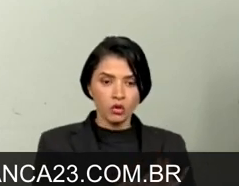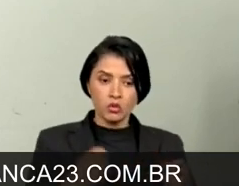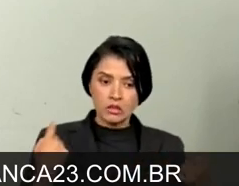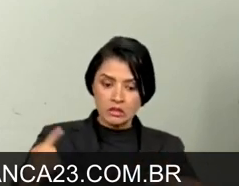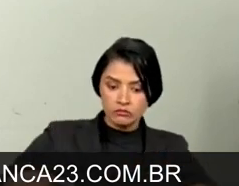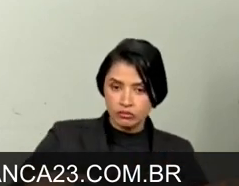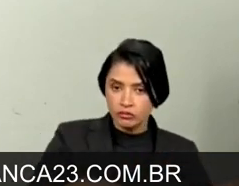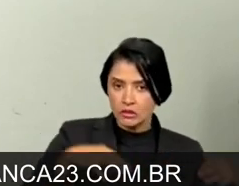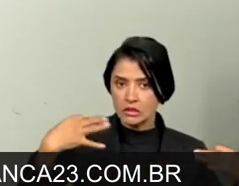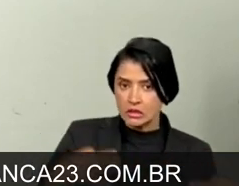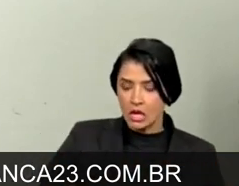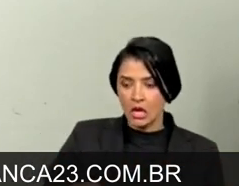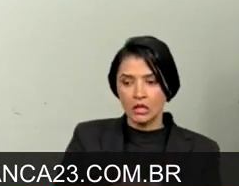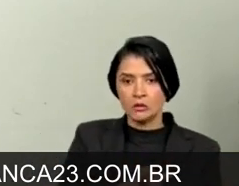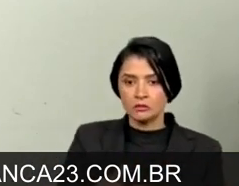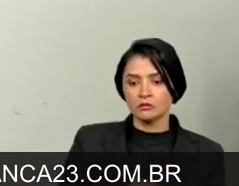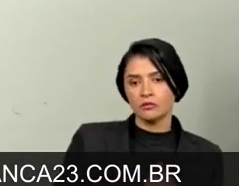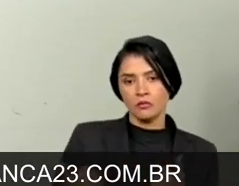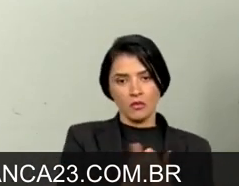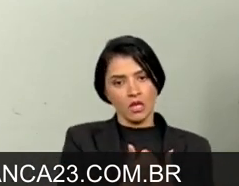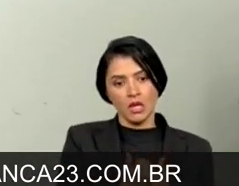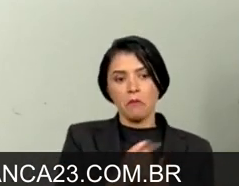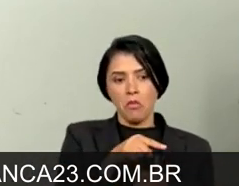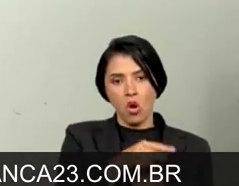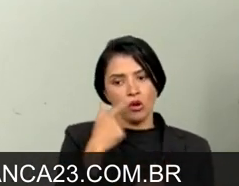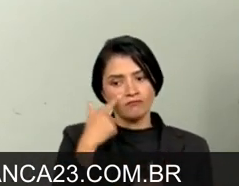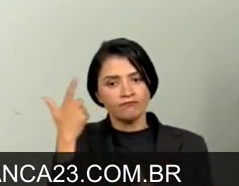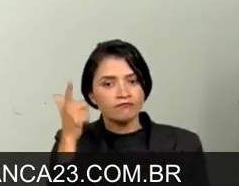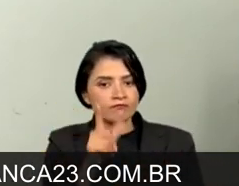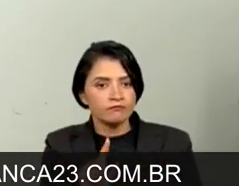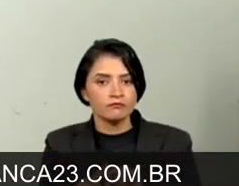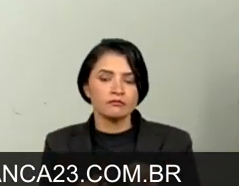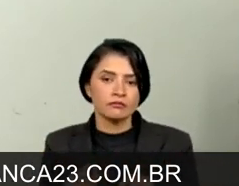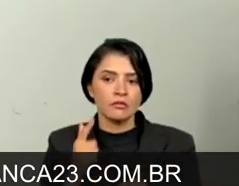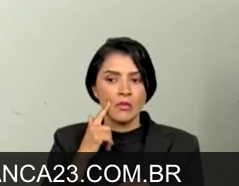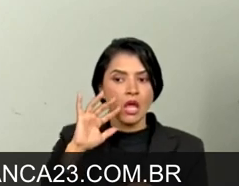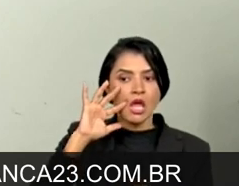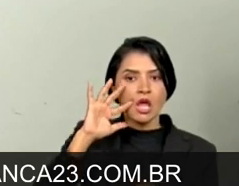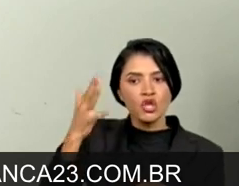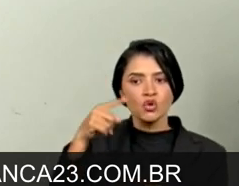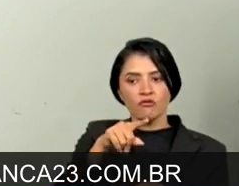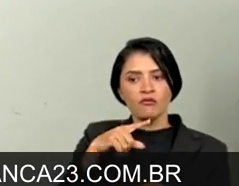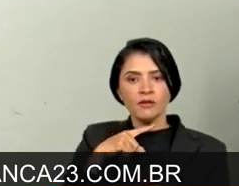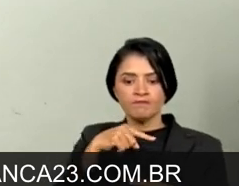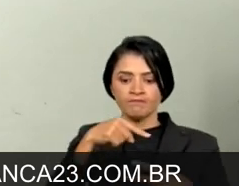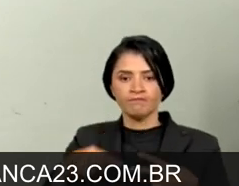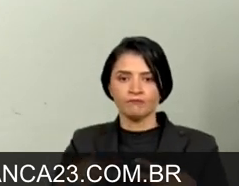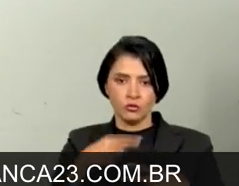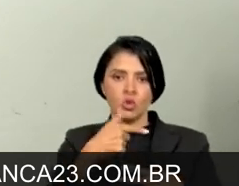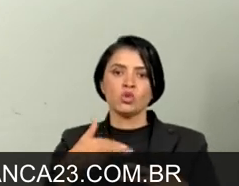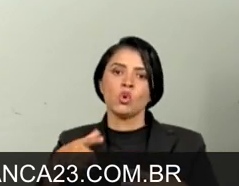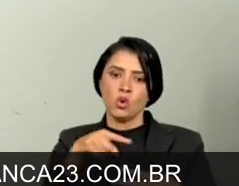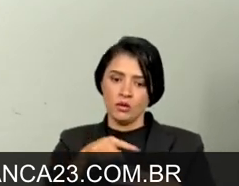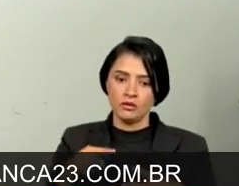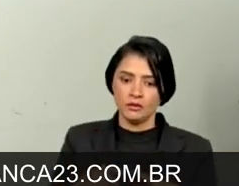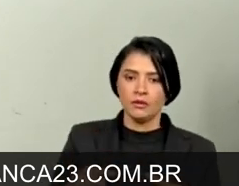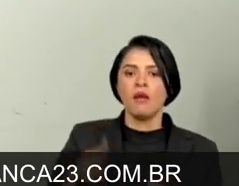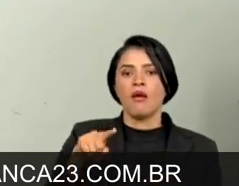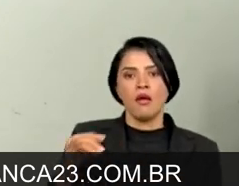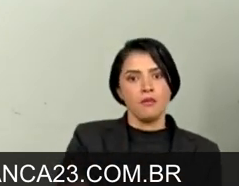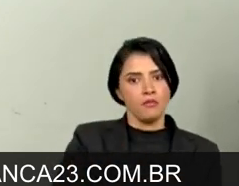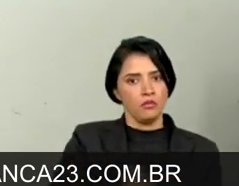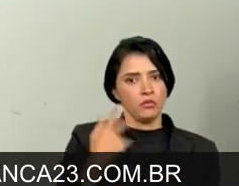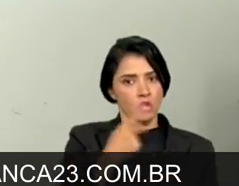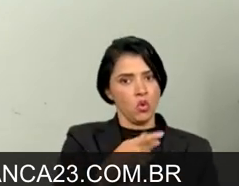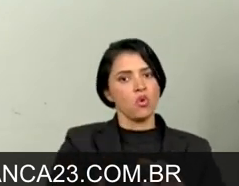né medidas compensatórias para que você consiga eh resolver as duas situações em conjunto essa é uma premissa muito